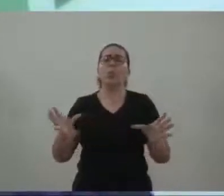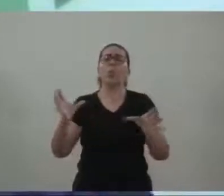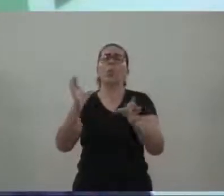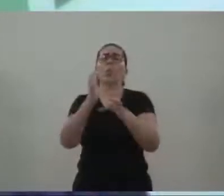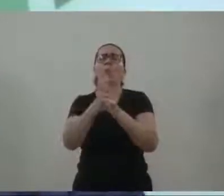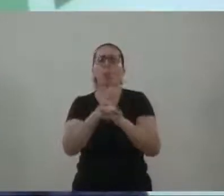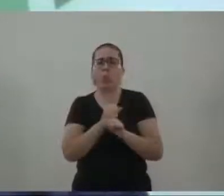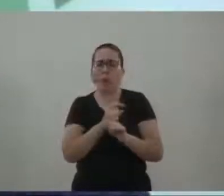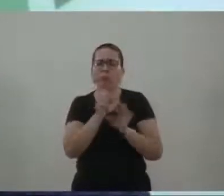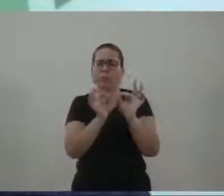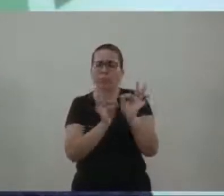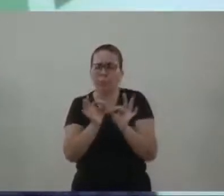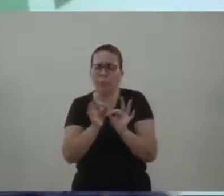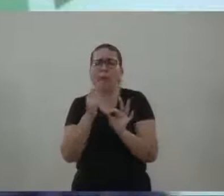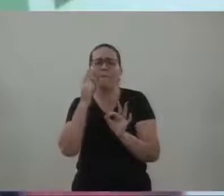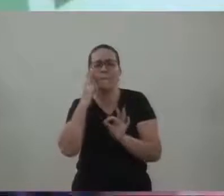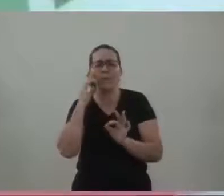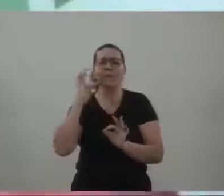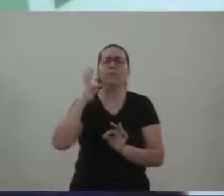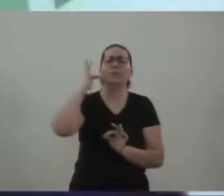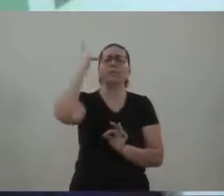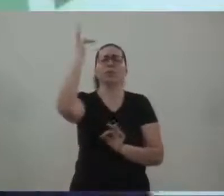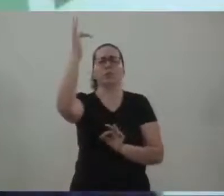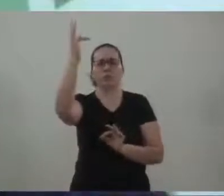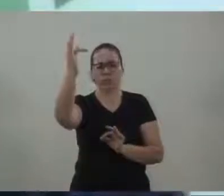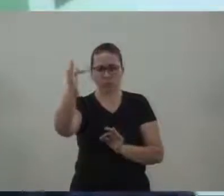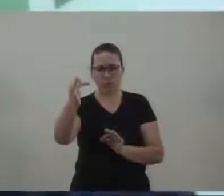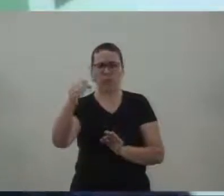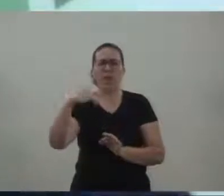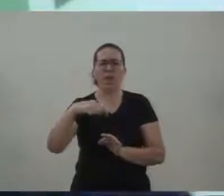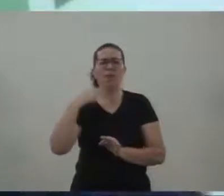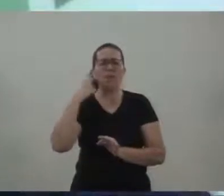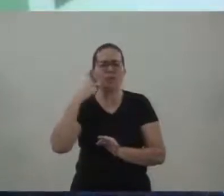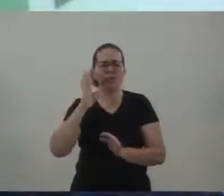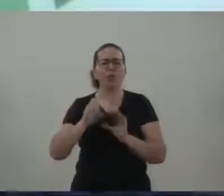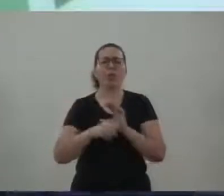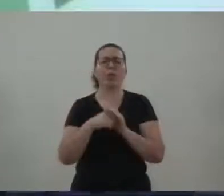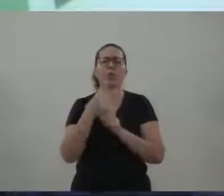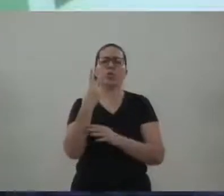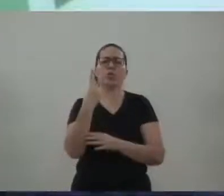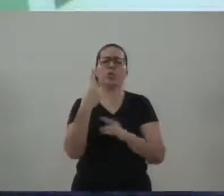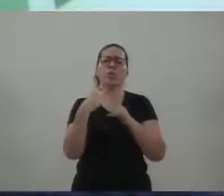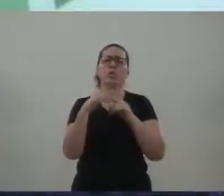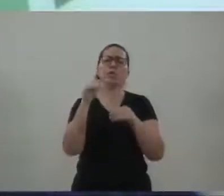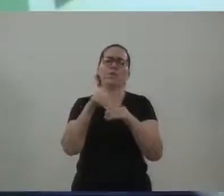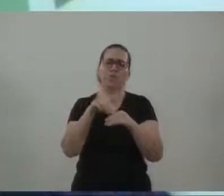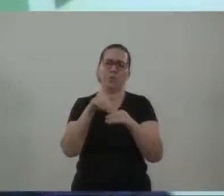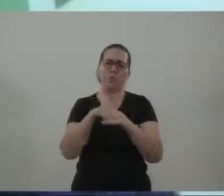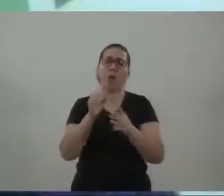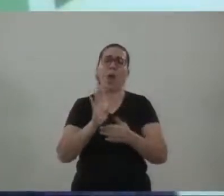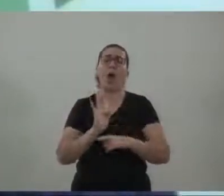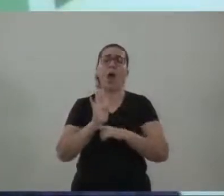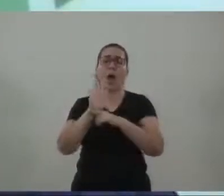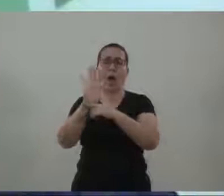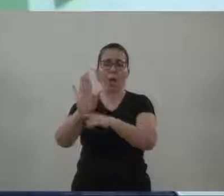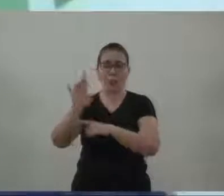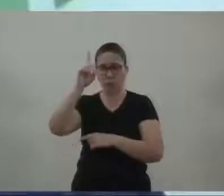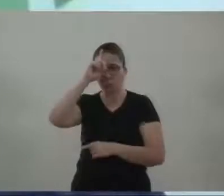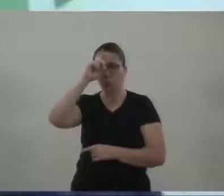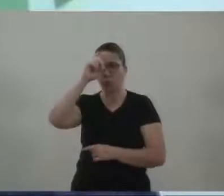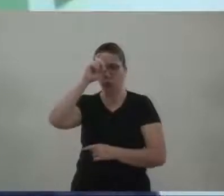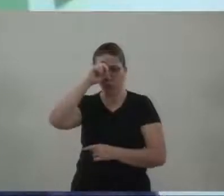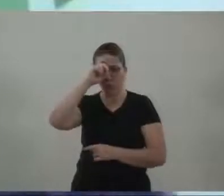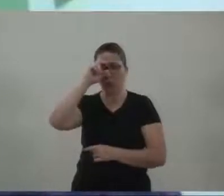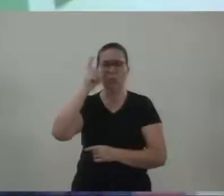pode pensar concretamente. Essa casa já votou 2 vezes durante a pandemia um auxílio para Santa Casa, que na